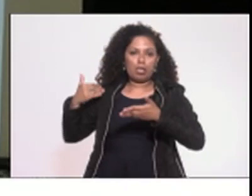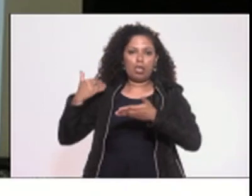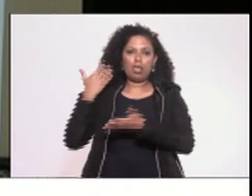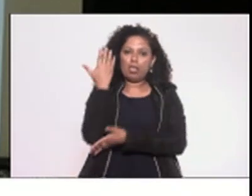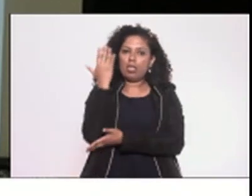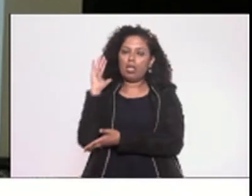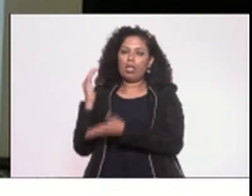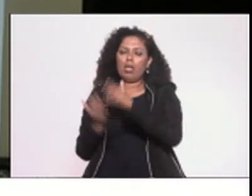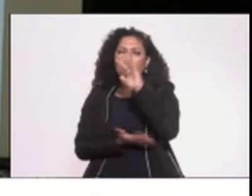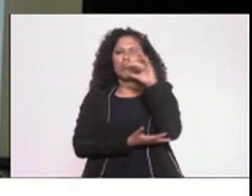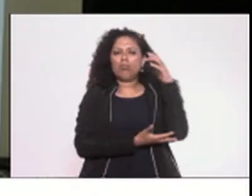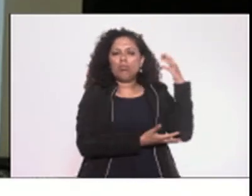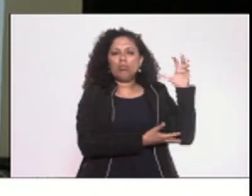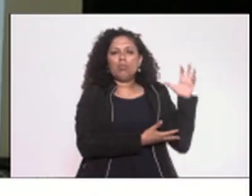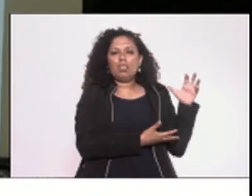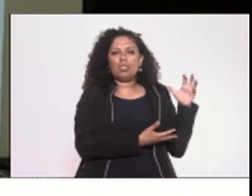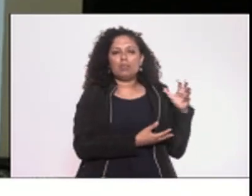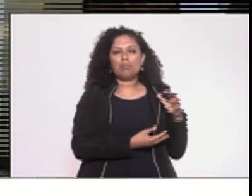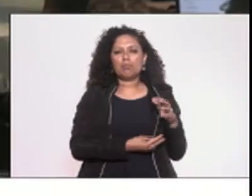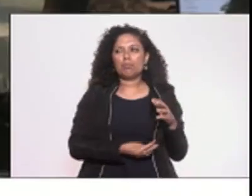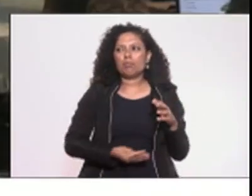e graviola.